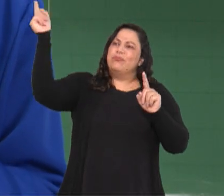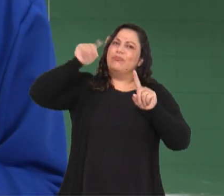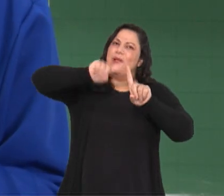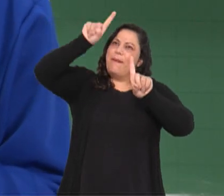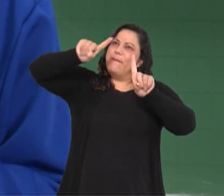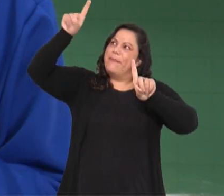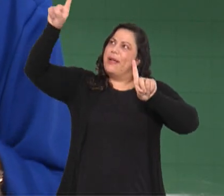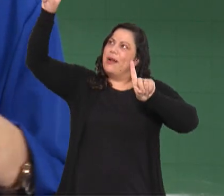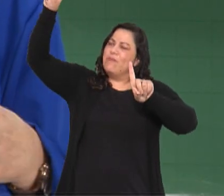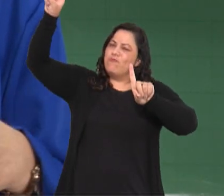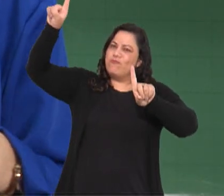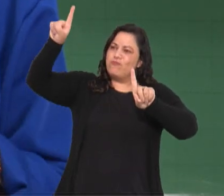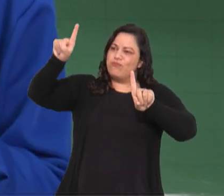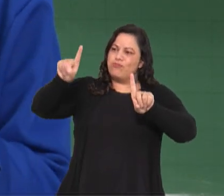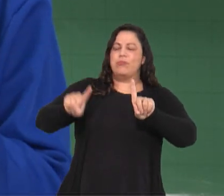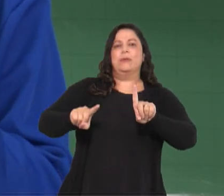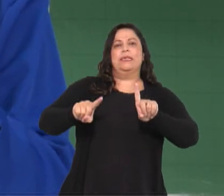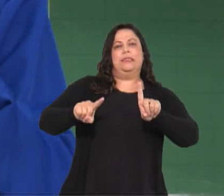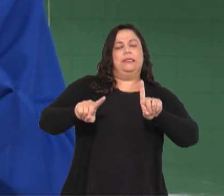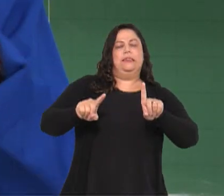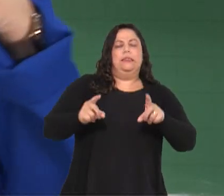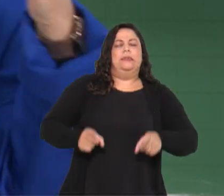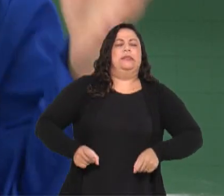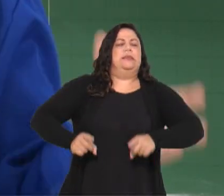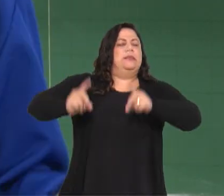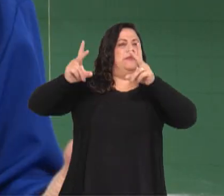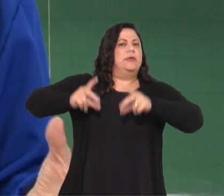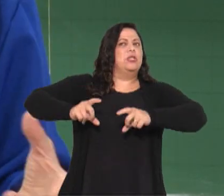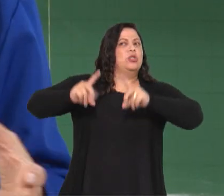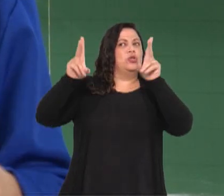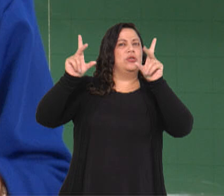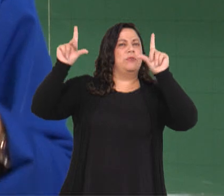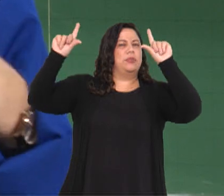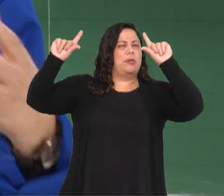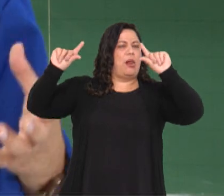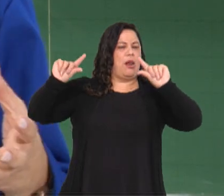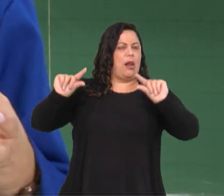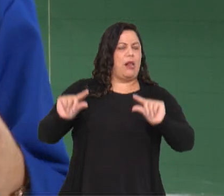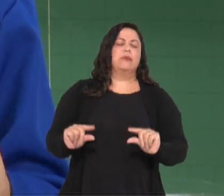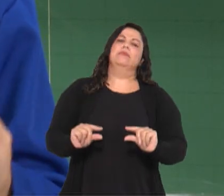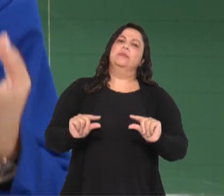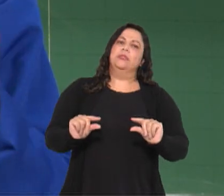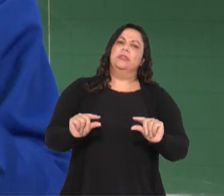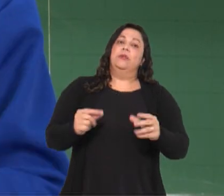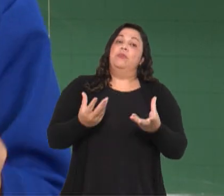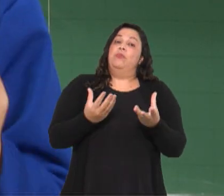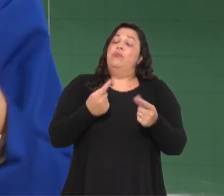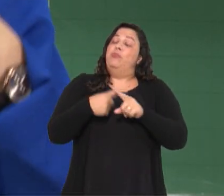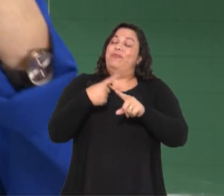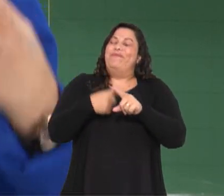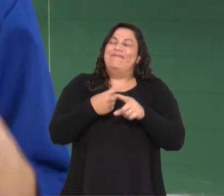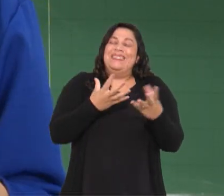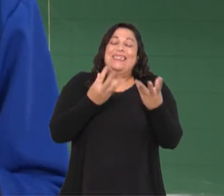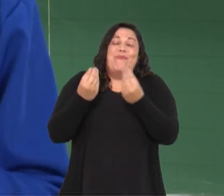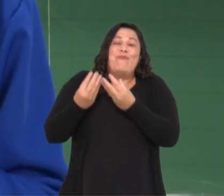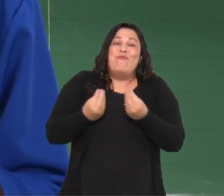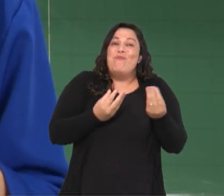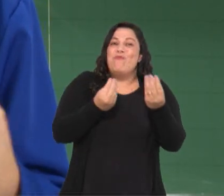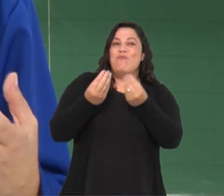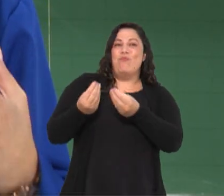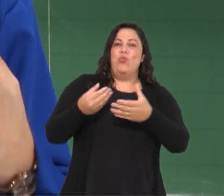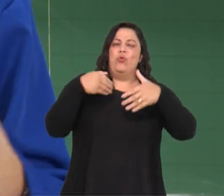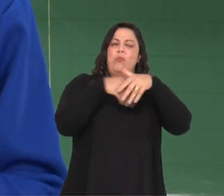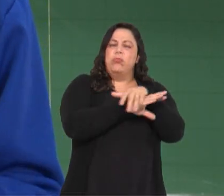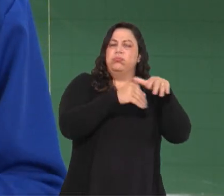café. Então nós tínhamos os produtores lá, eles tinham grandes produções, grandes estoques, mas não tinham para quem vender, né?